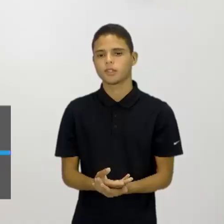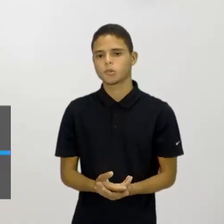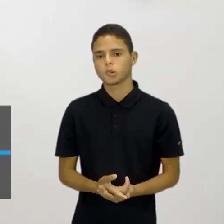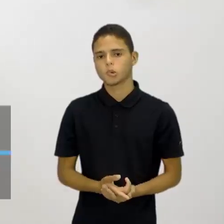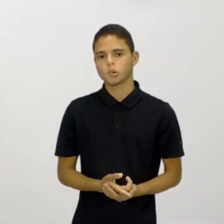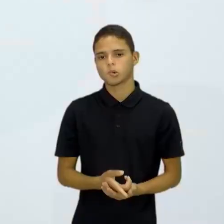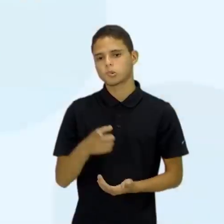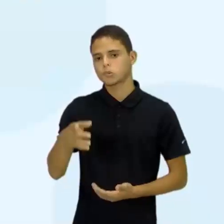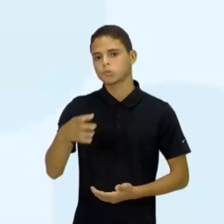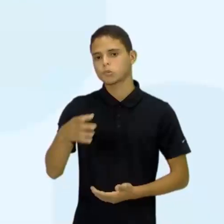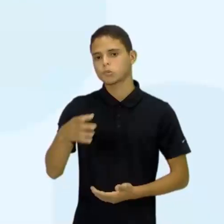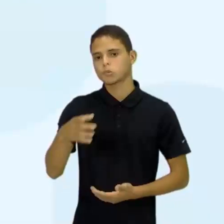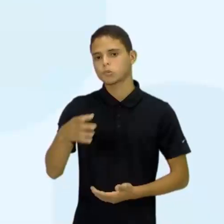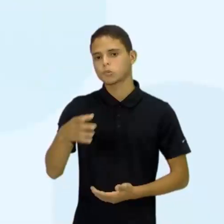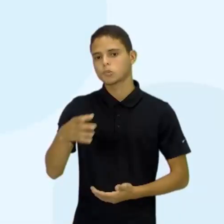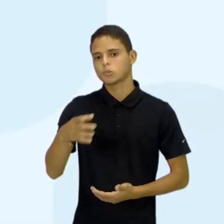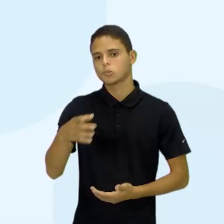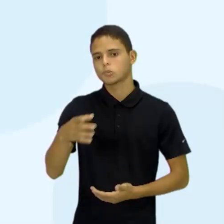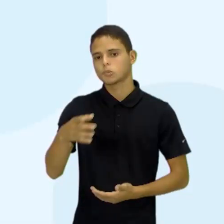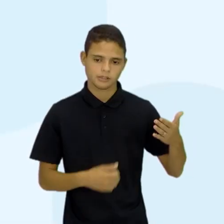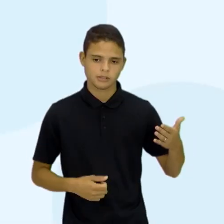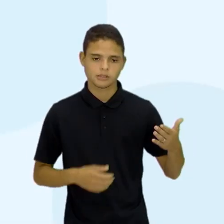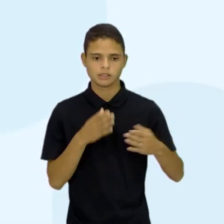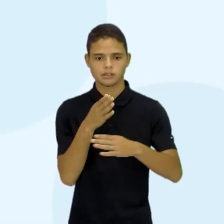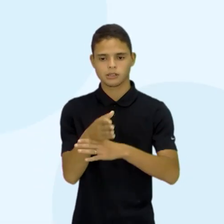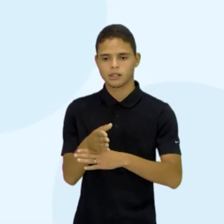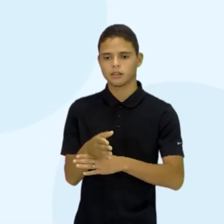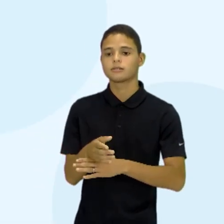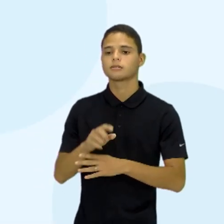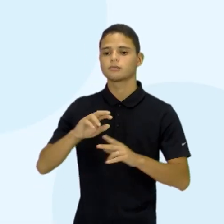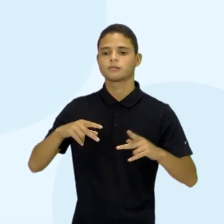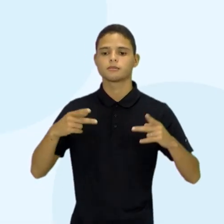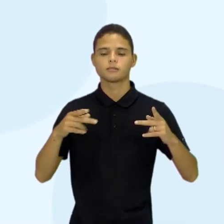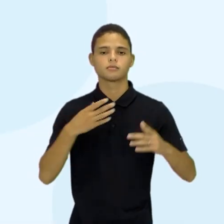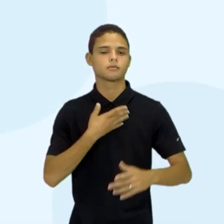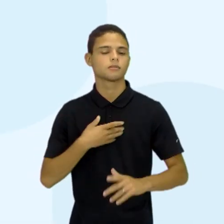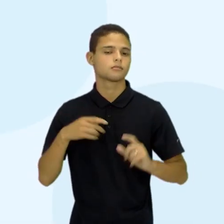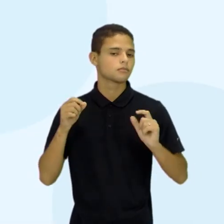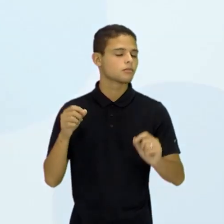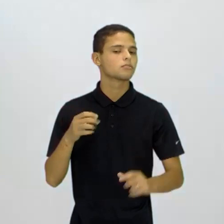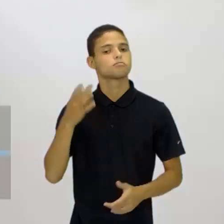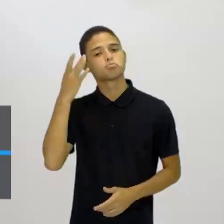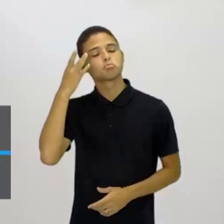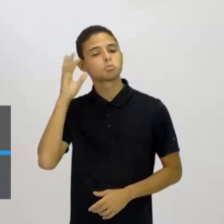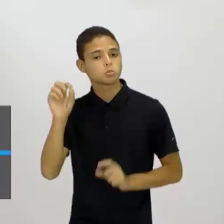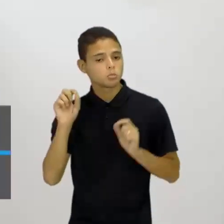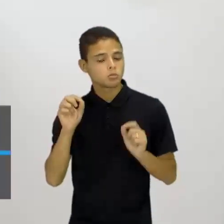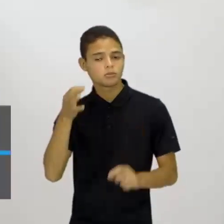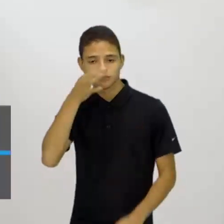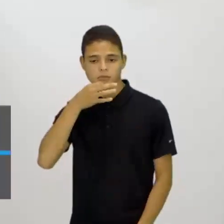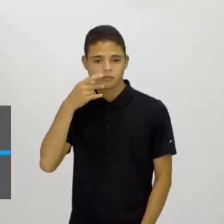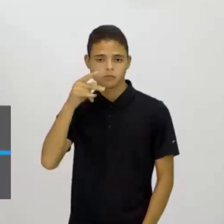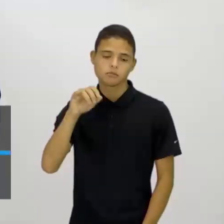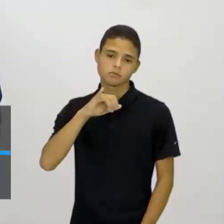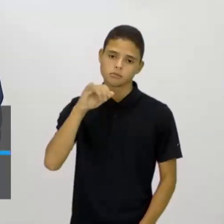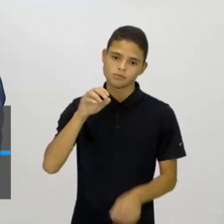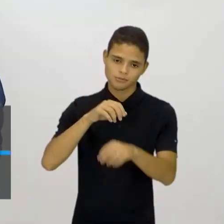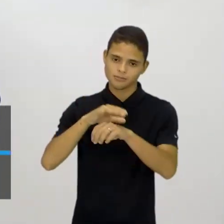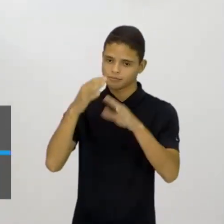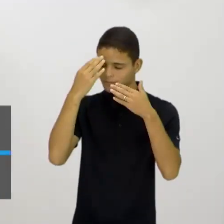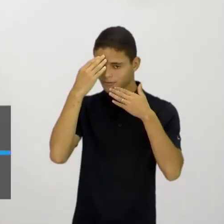você também pode dizer o que que você achou da aula acesso aí pelo quebre Cold pelo link e diz aí o que que você achou achou legal ou se tem alguma sugestão